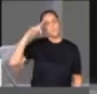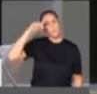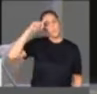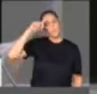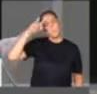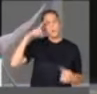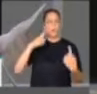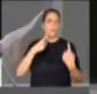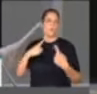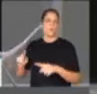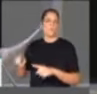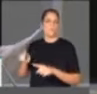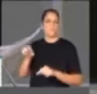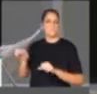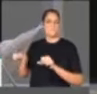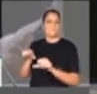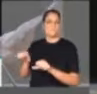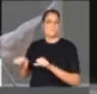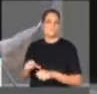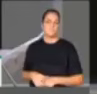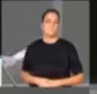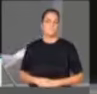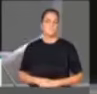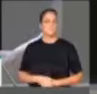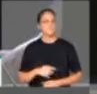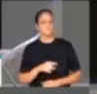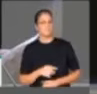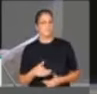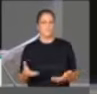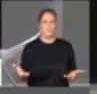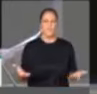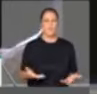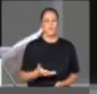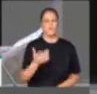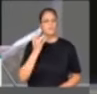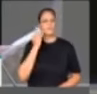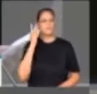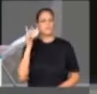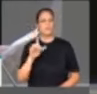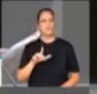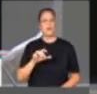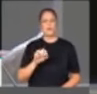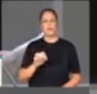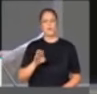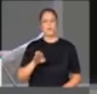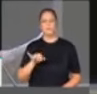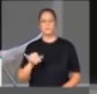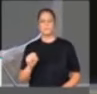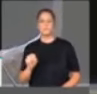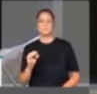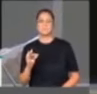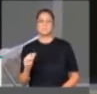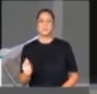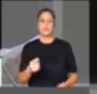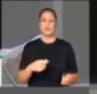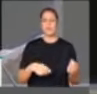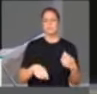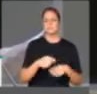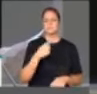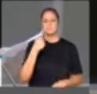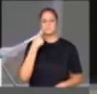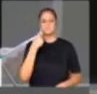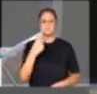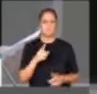hoje, aliás, está se transformando num lobista, né? Lobista de armas, porque quer liberar armas